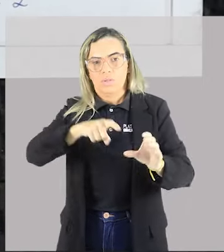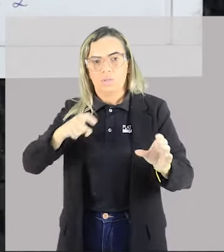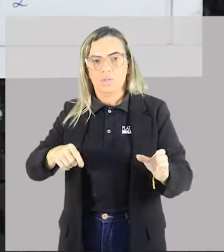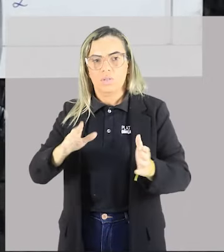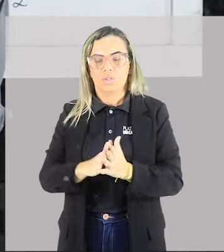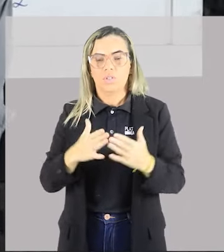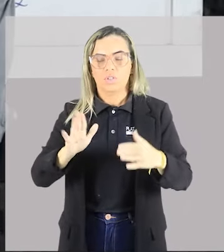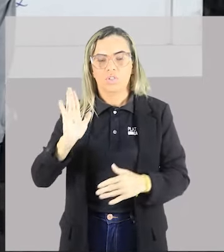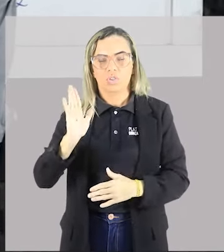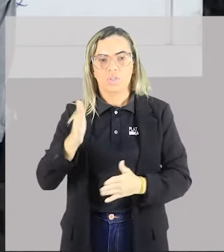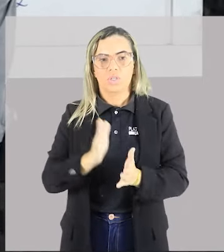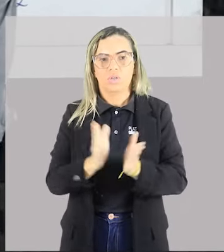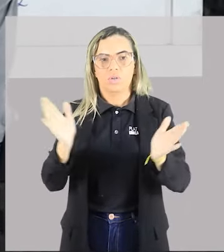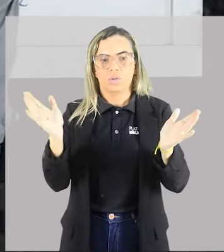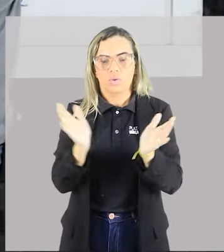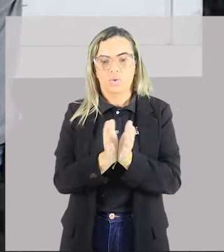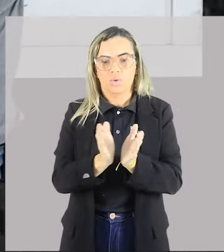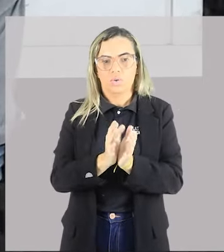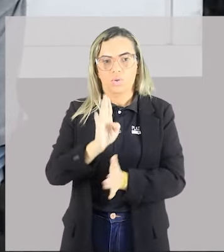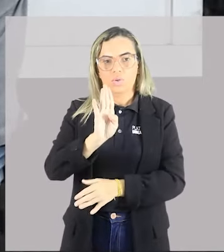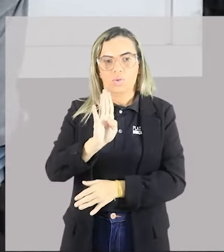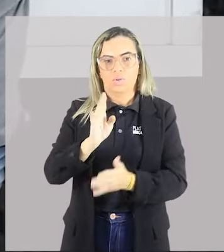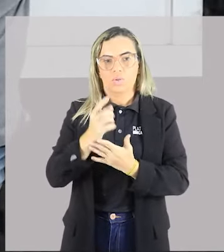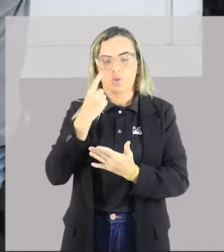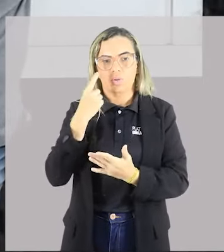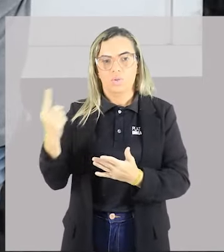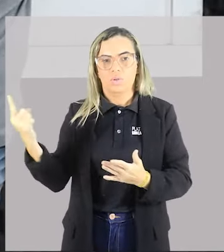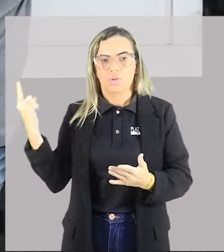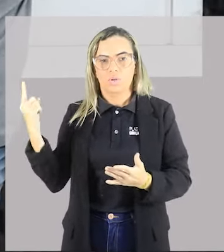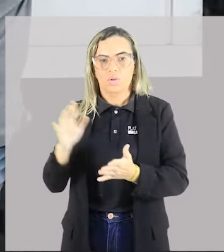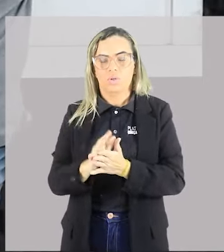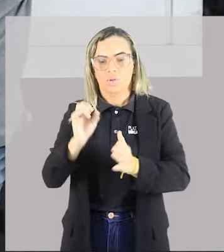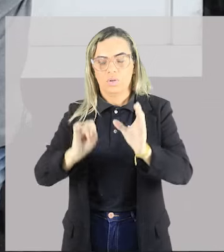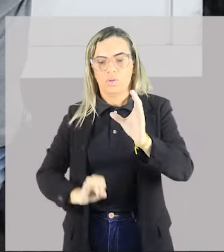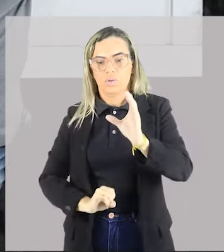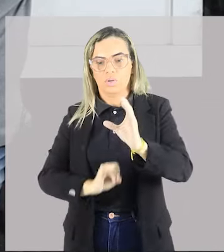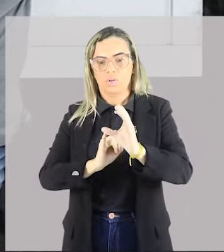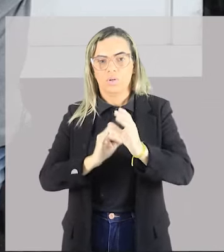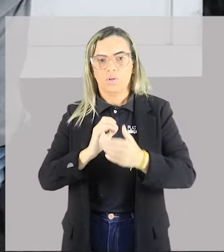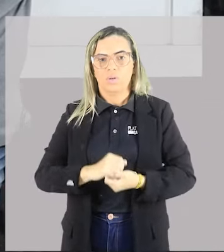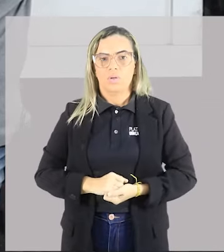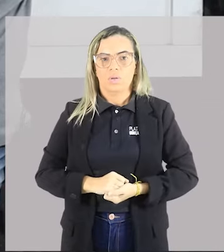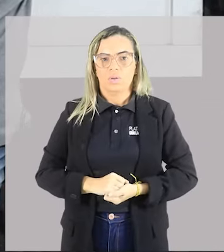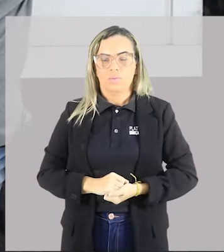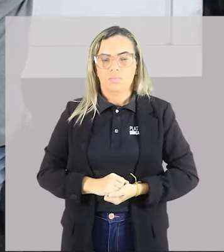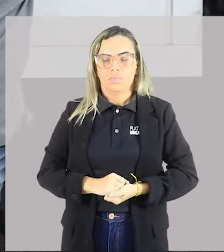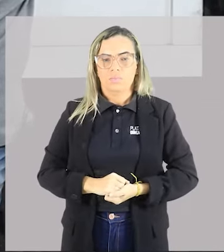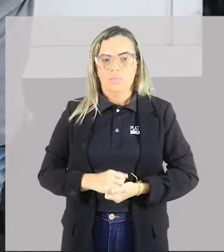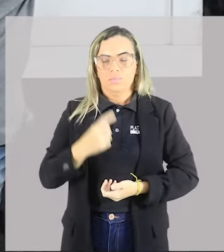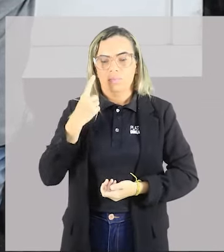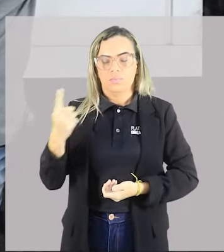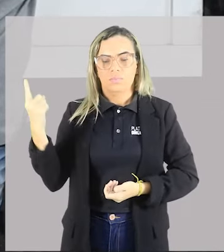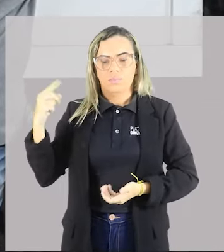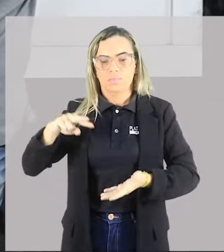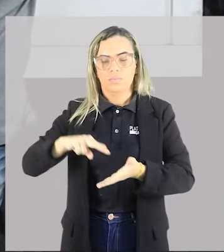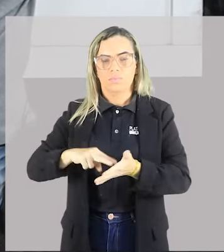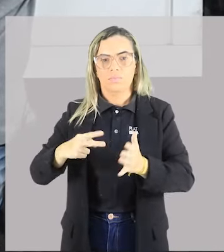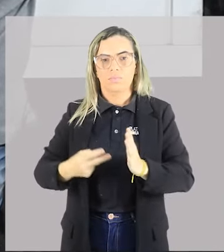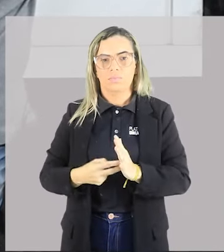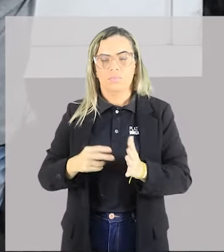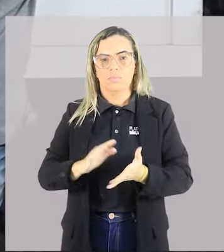B ele recebe o nome de contradomínio da função contradomínio da função